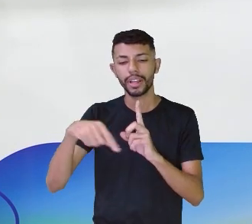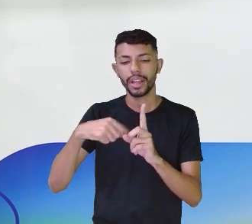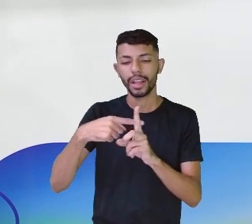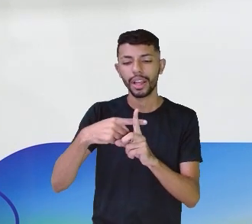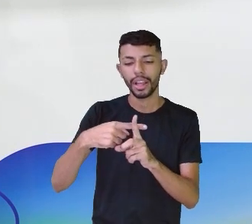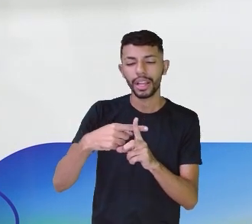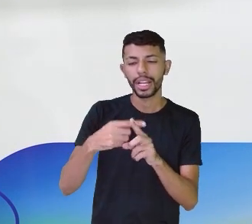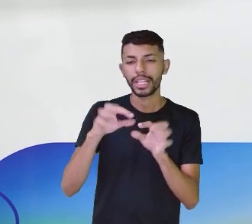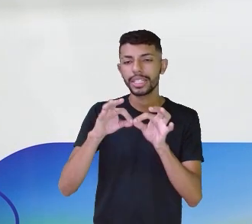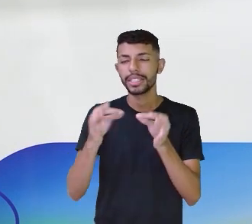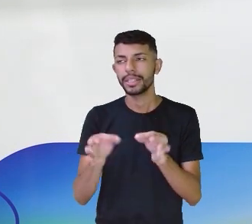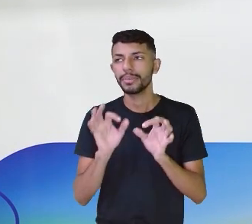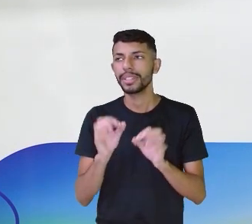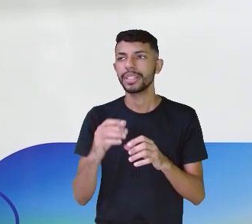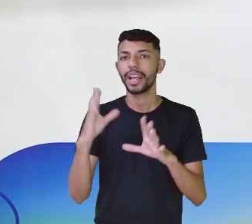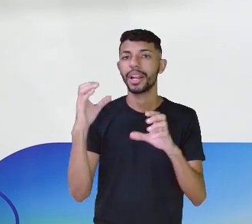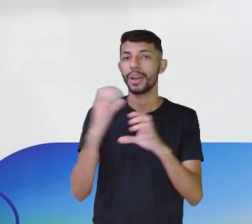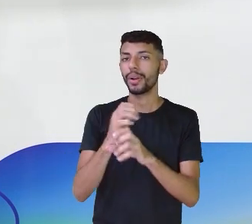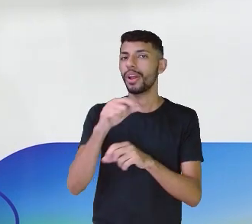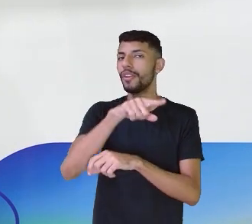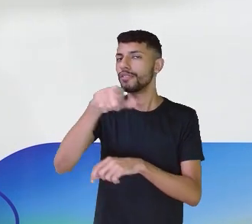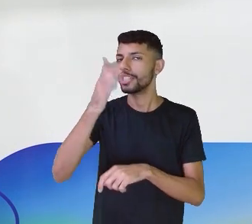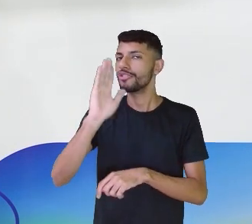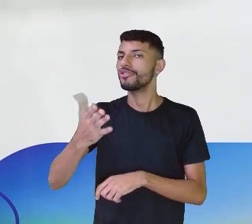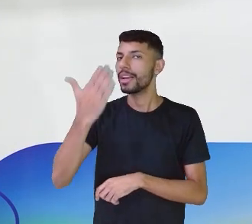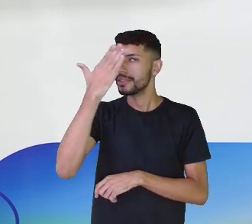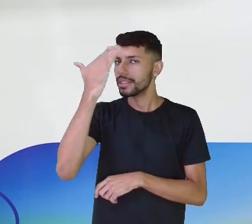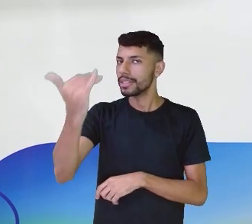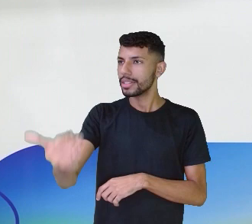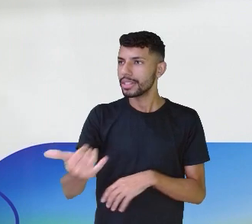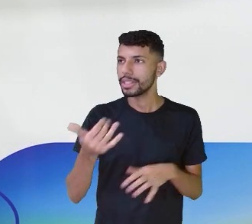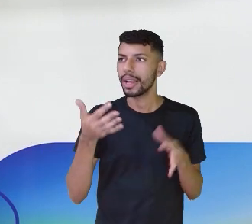simples, operação que vocês conhecem